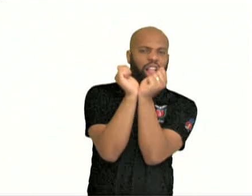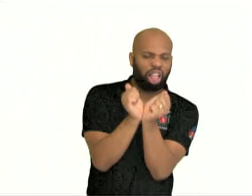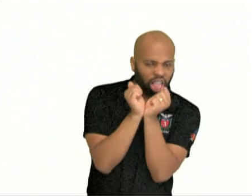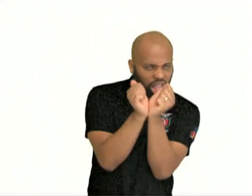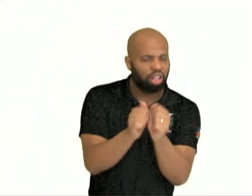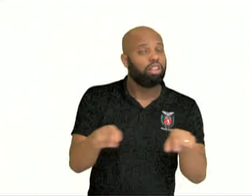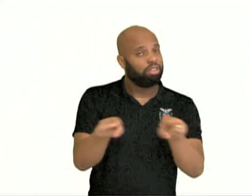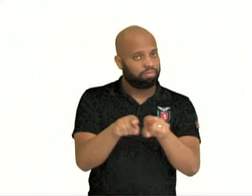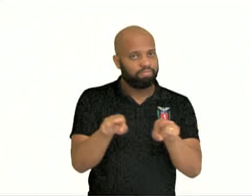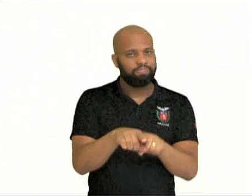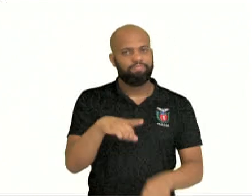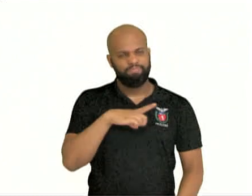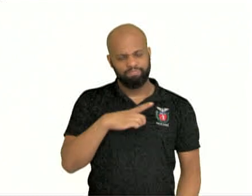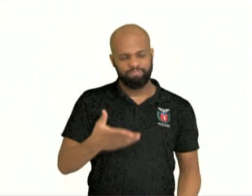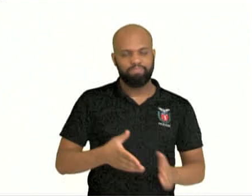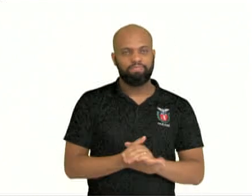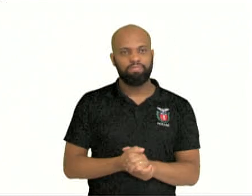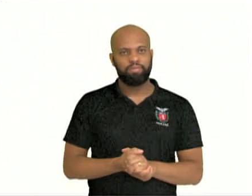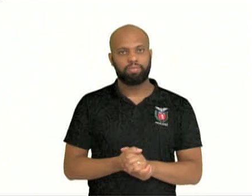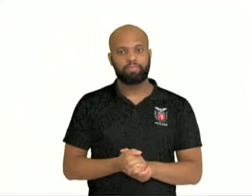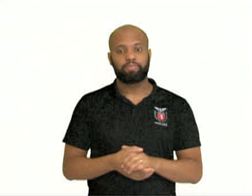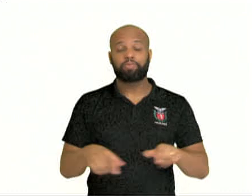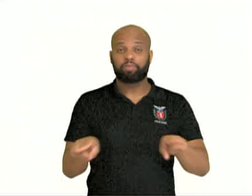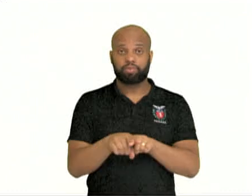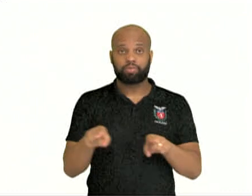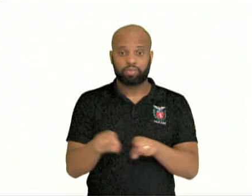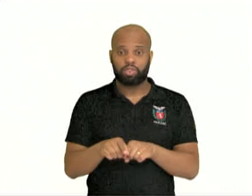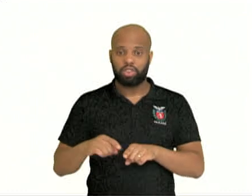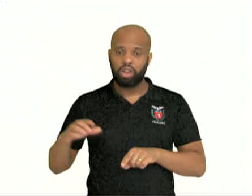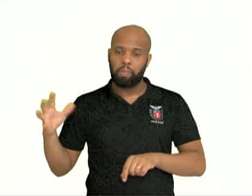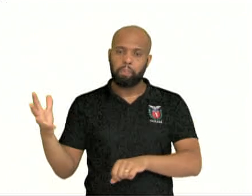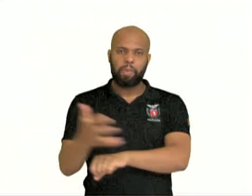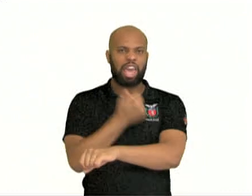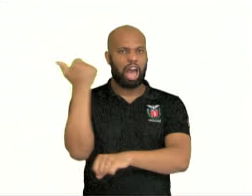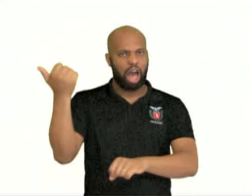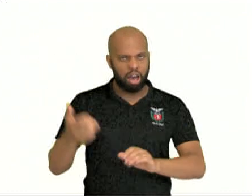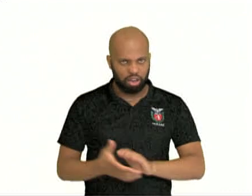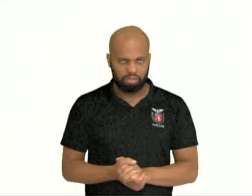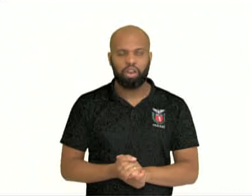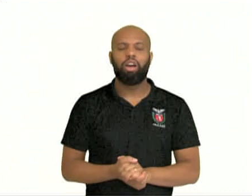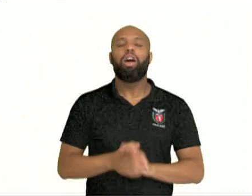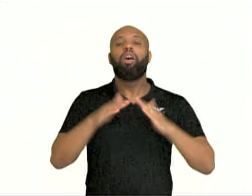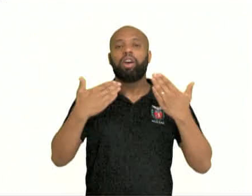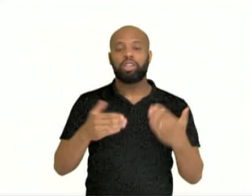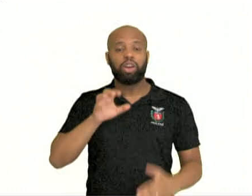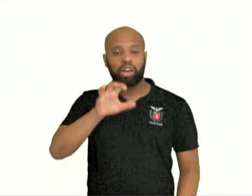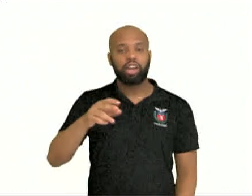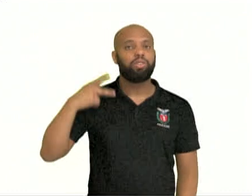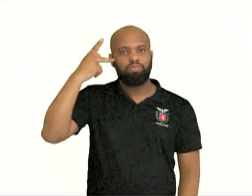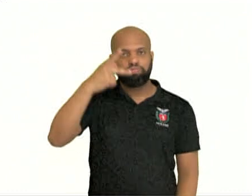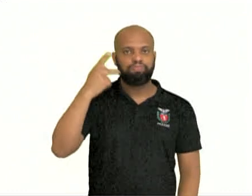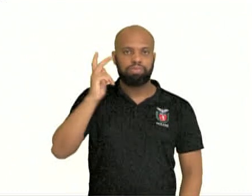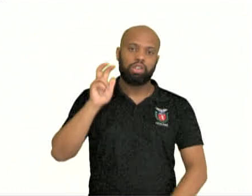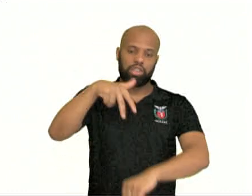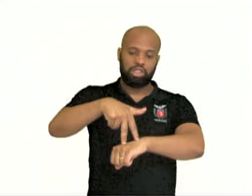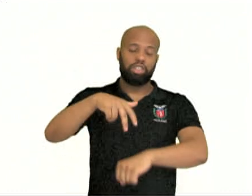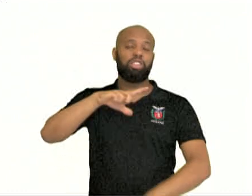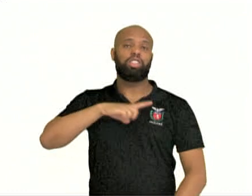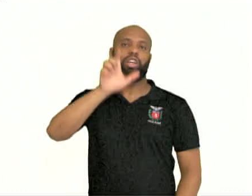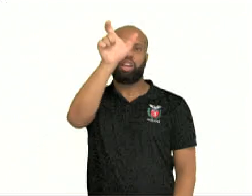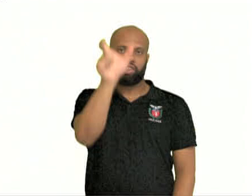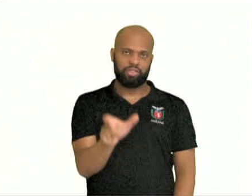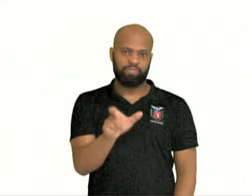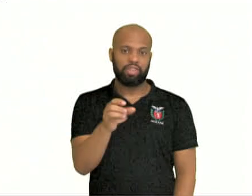escravista, né, usurpadora. Então, era mais ou menos isso que um político, né, era. Era um ser que